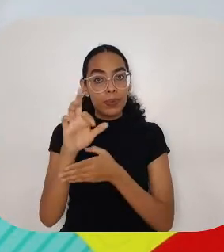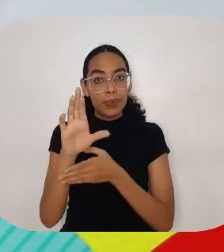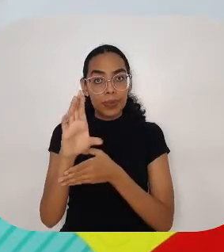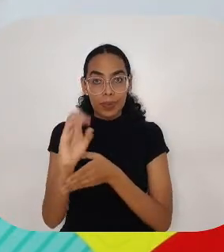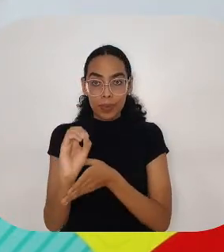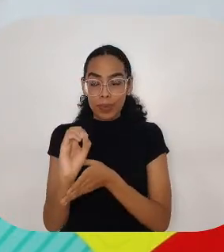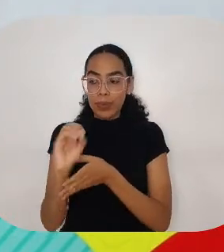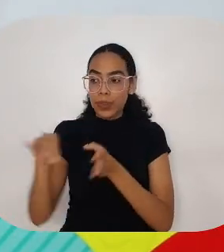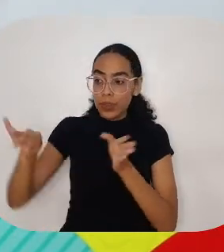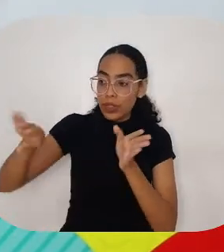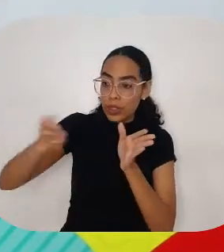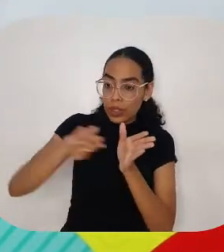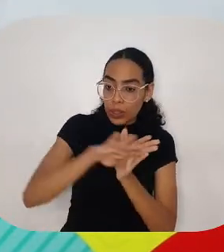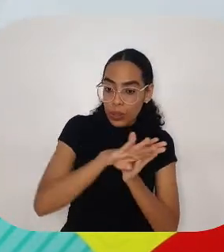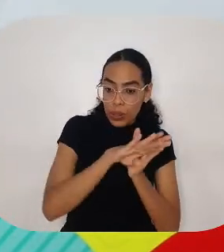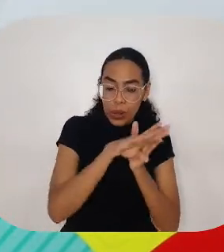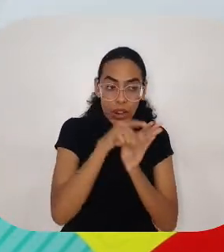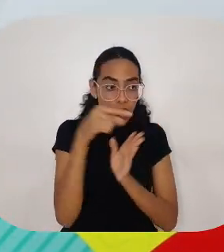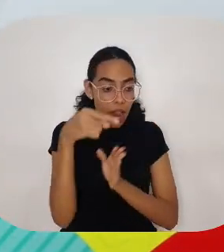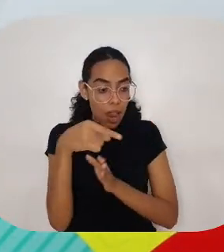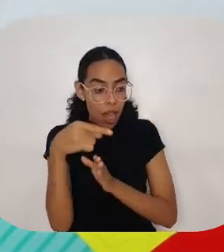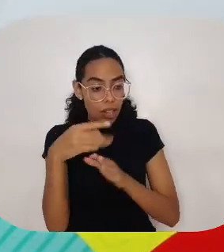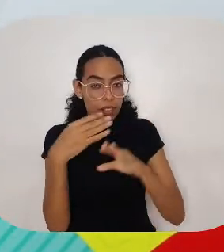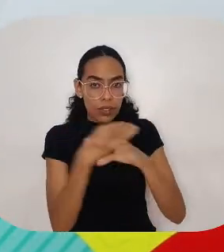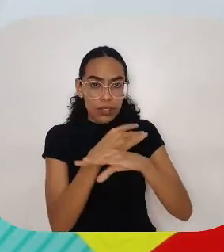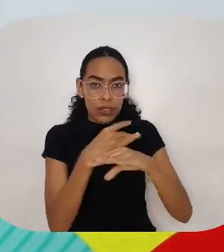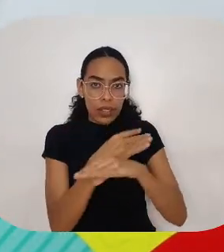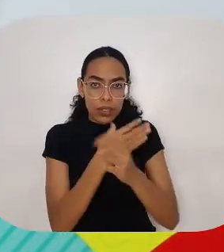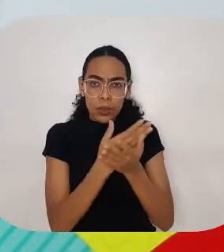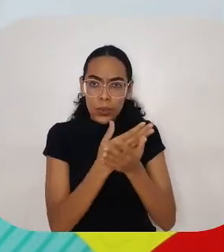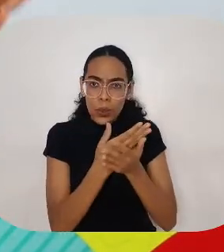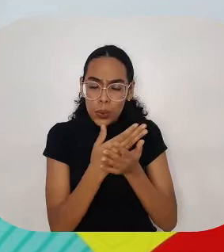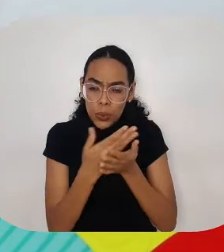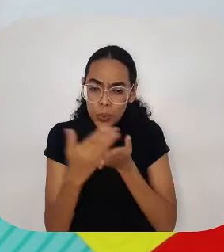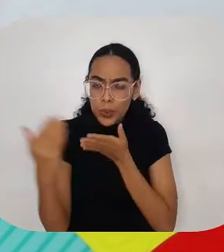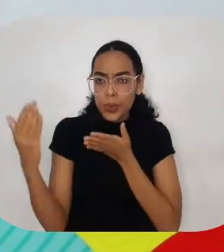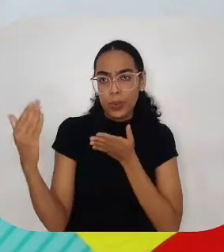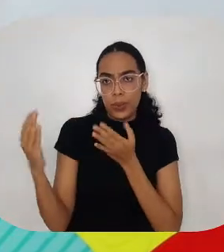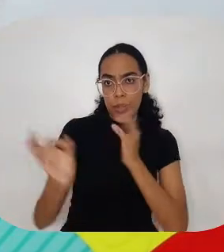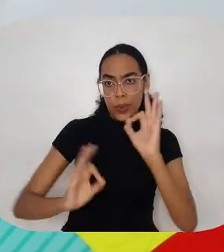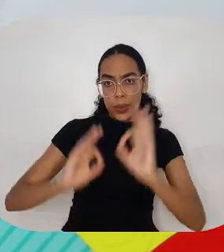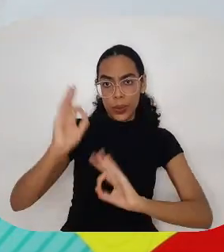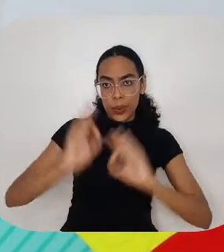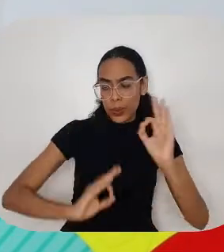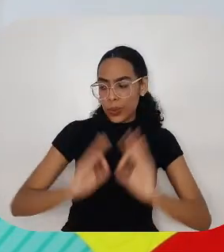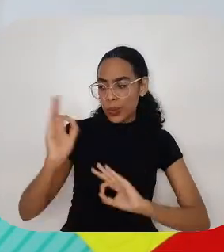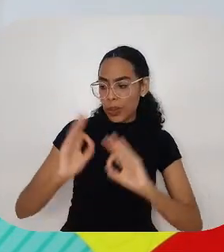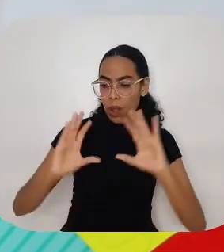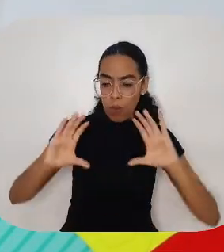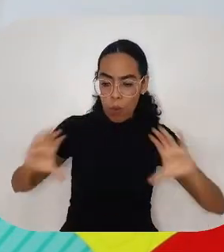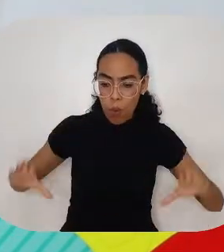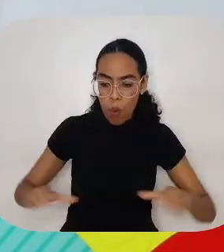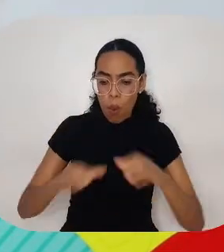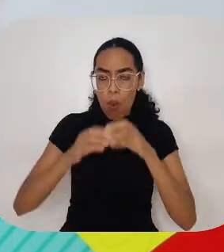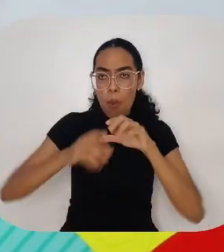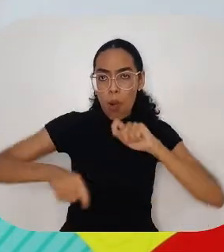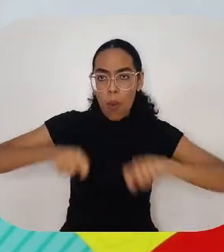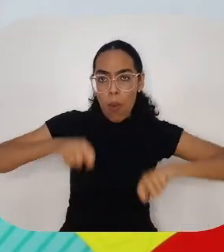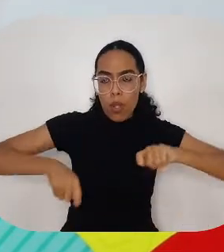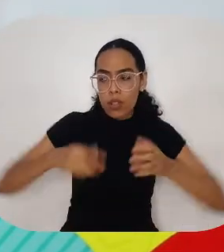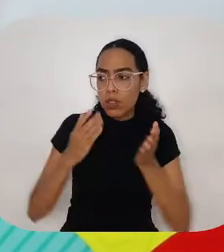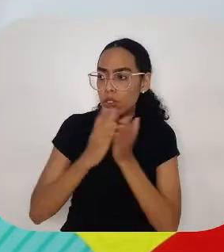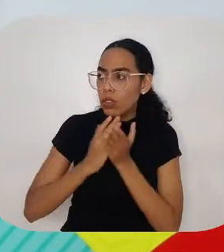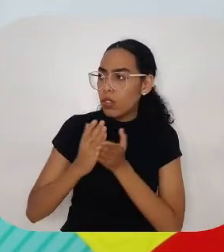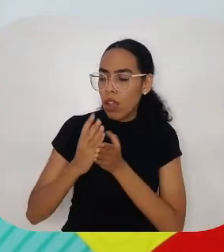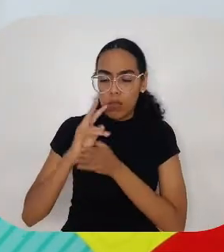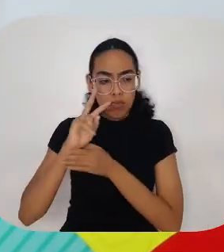estrela chegaram lá na cidade, a quadrilha já estava toda preparada. E todos que lá